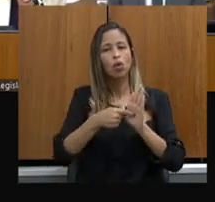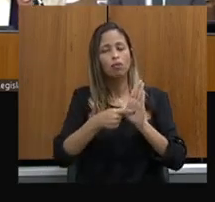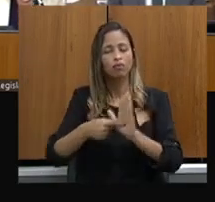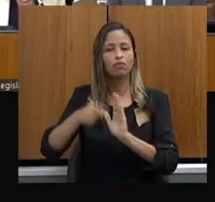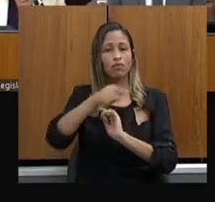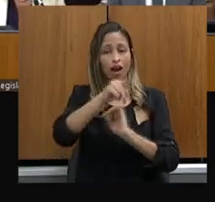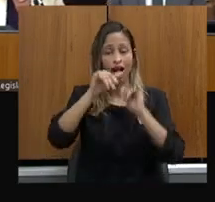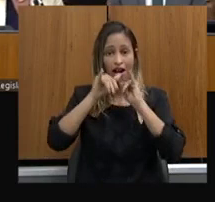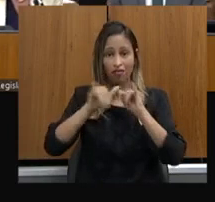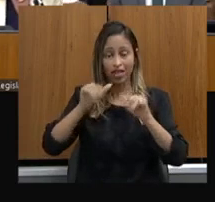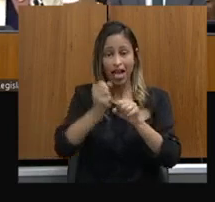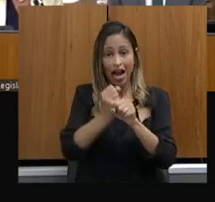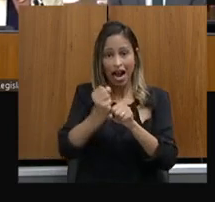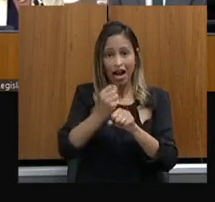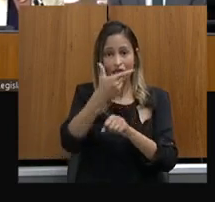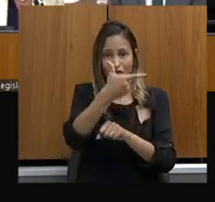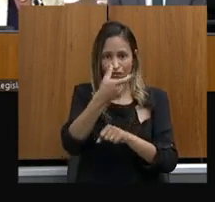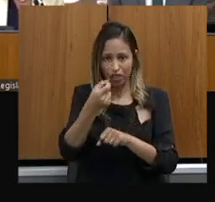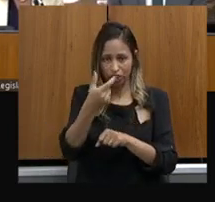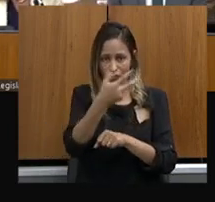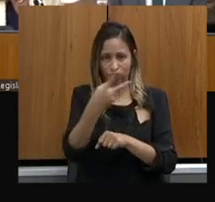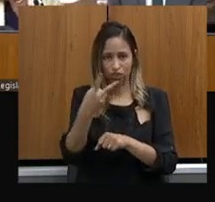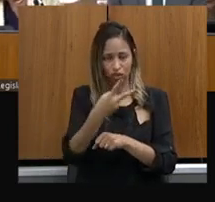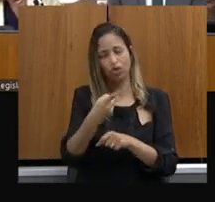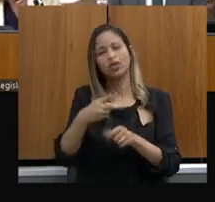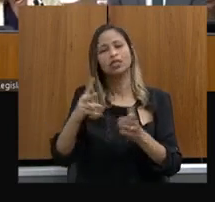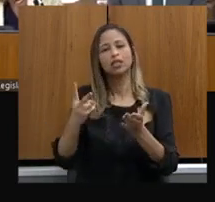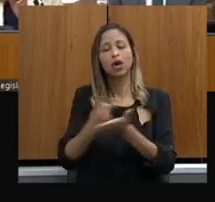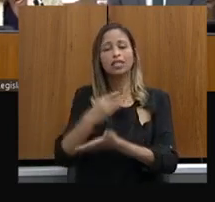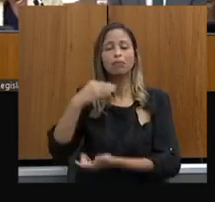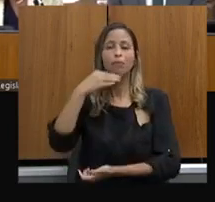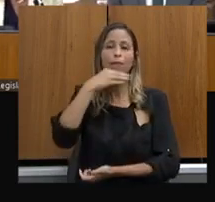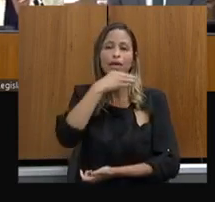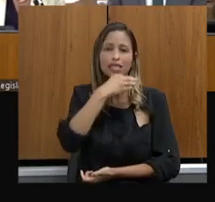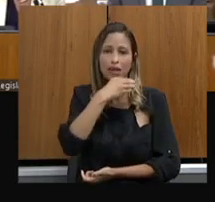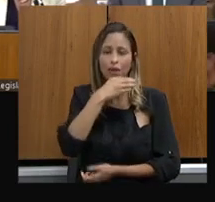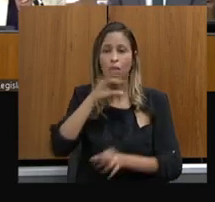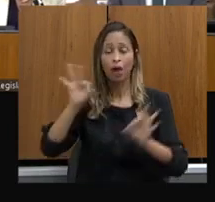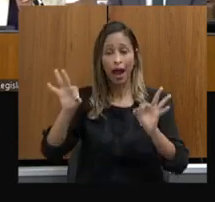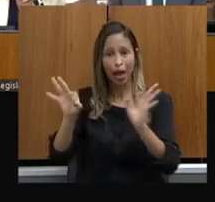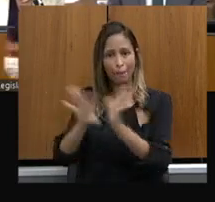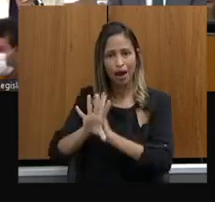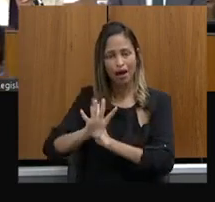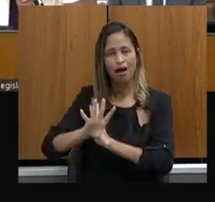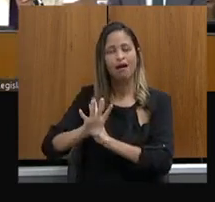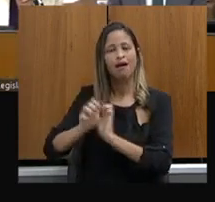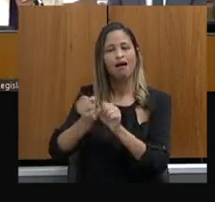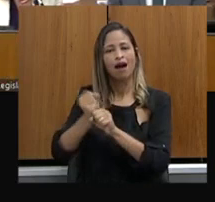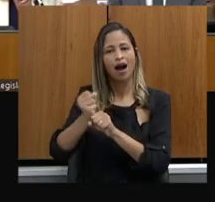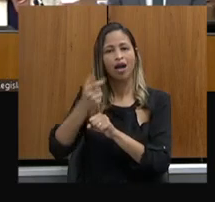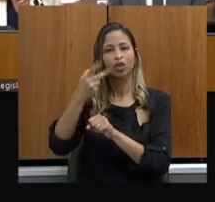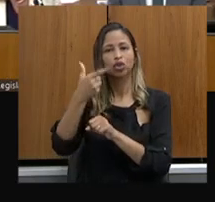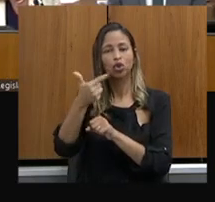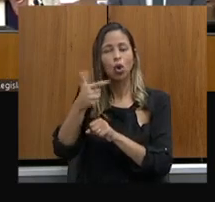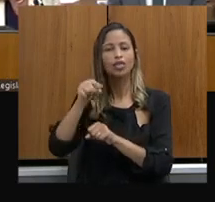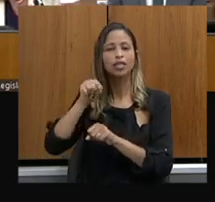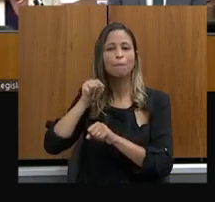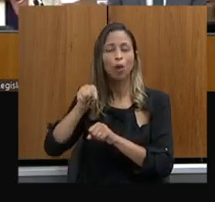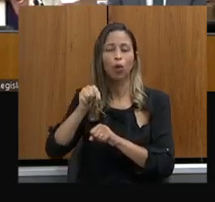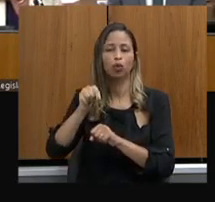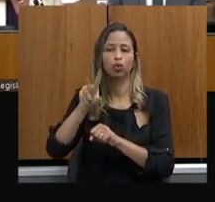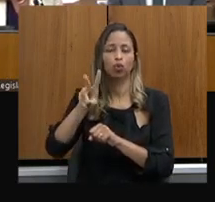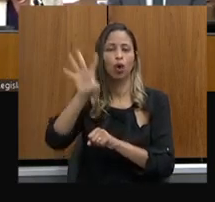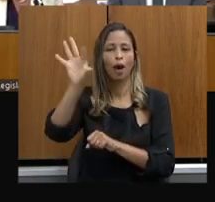que neste ano de 2022 nós temos a perspectiva de encerrar o ano com aplicação de 12.2%